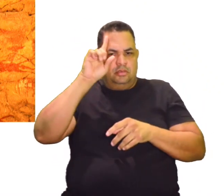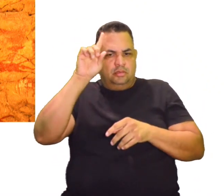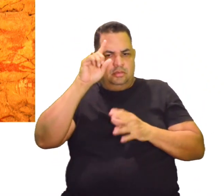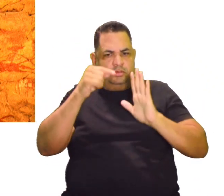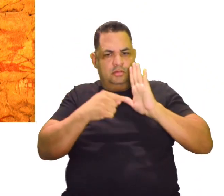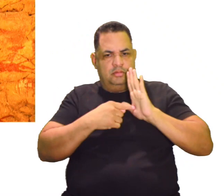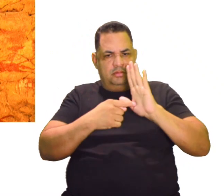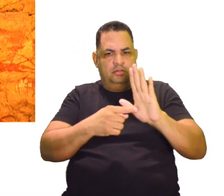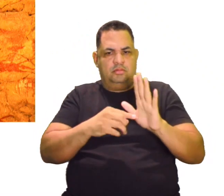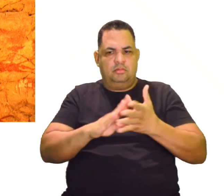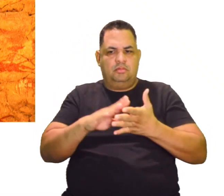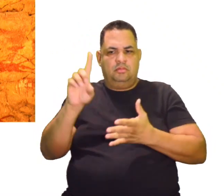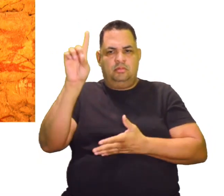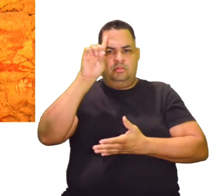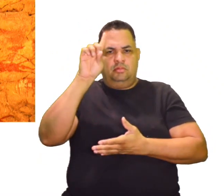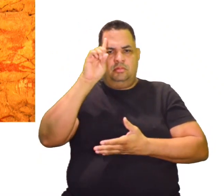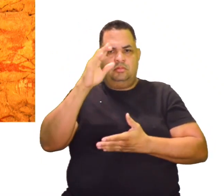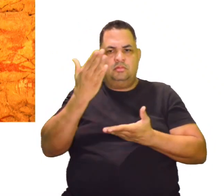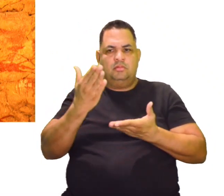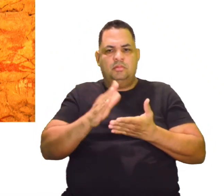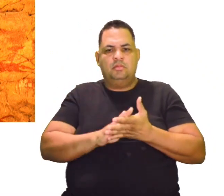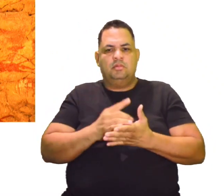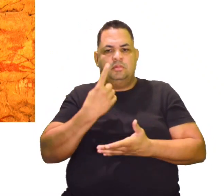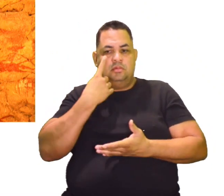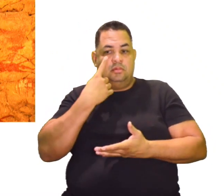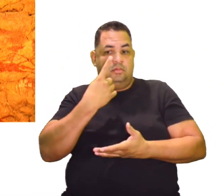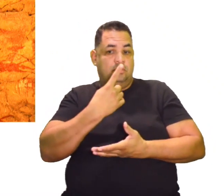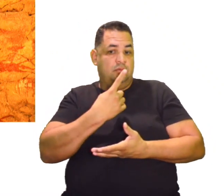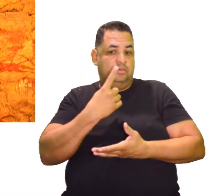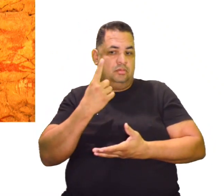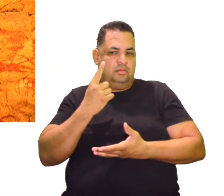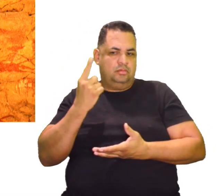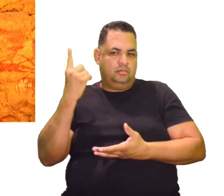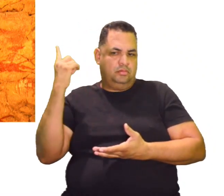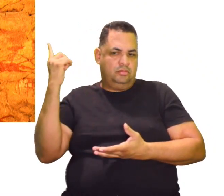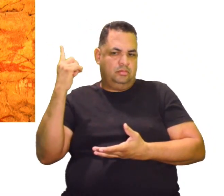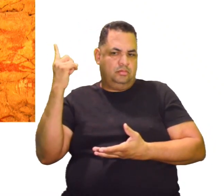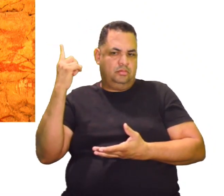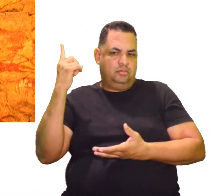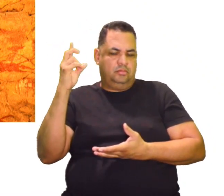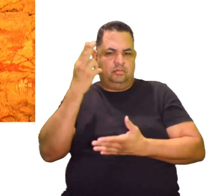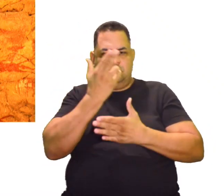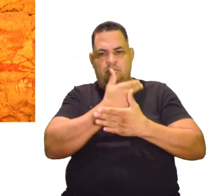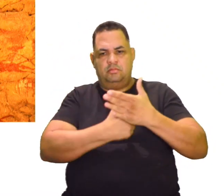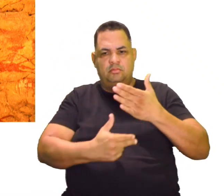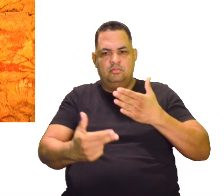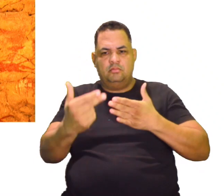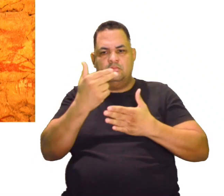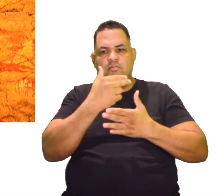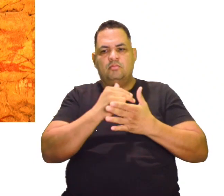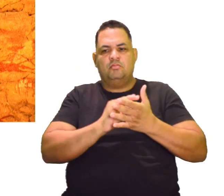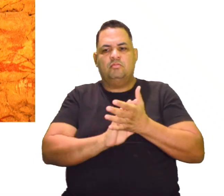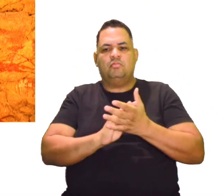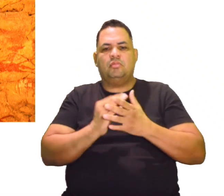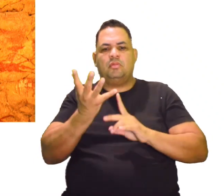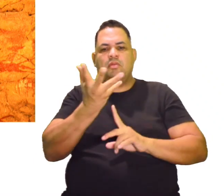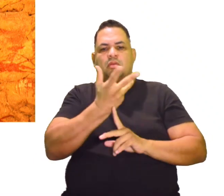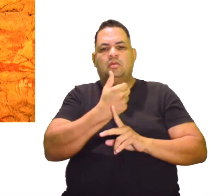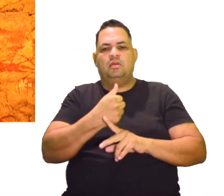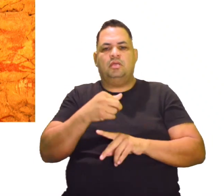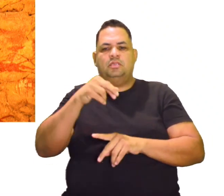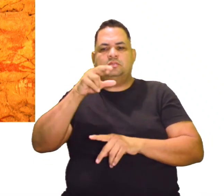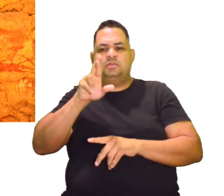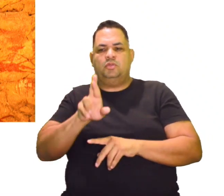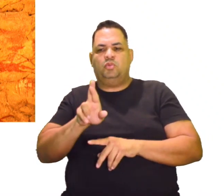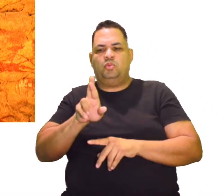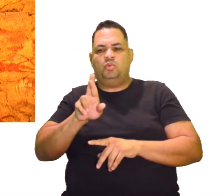daquela comunidade. Então, podemos observar aqui que é um desenho da arte rupestre, certo? E vocês já